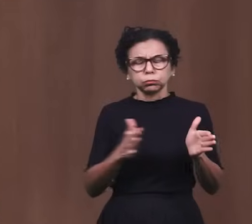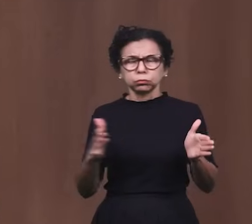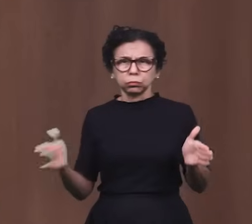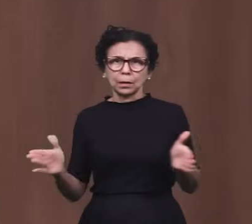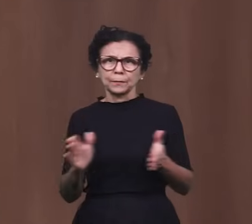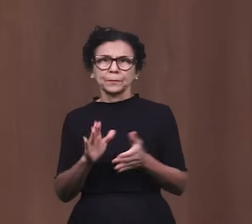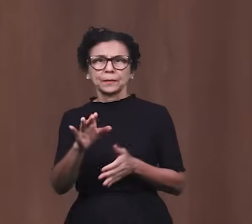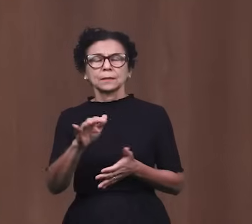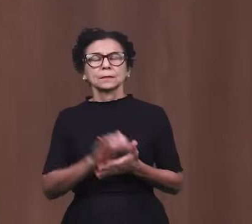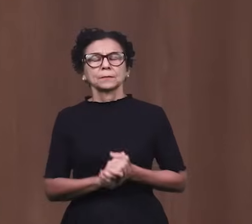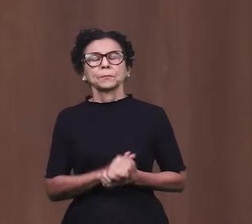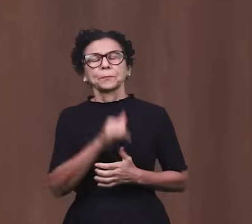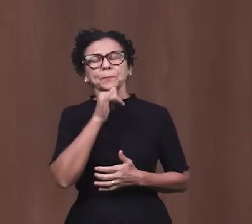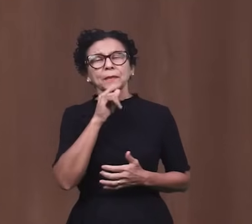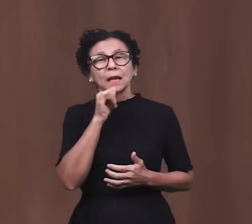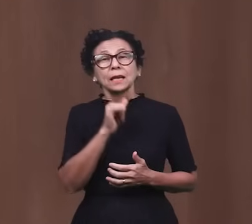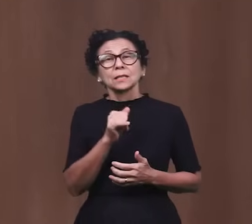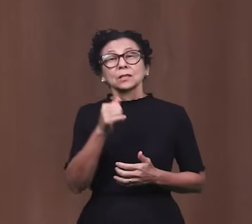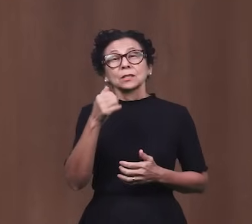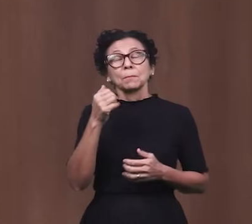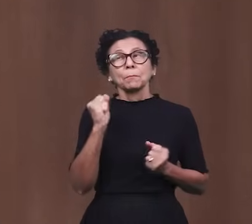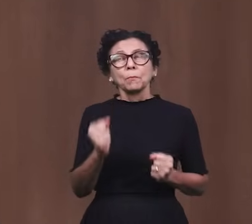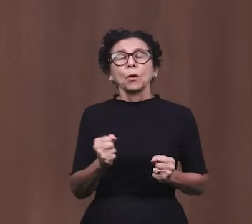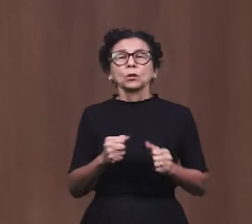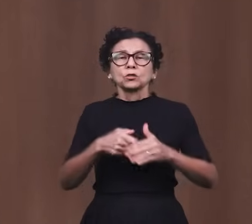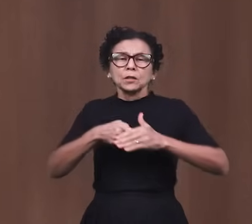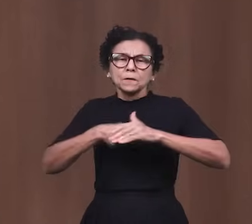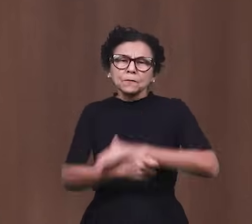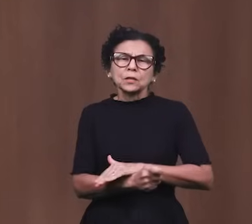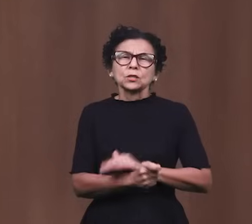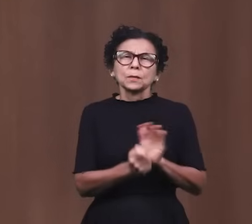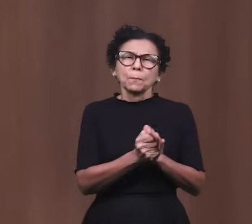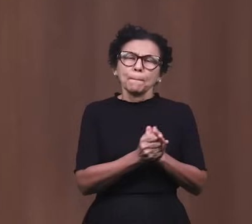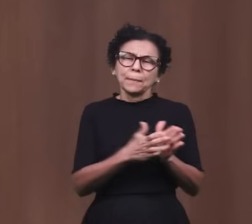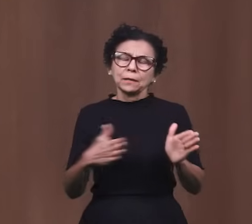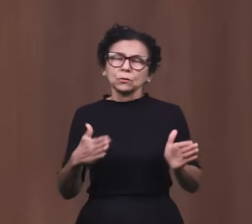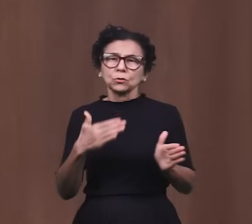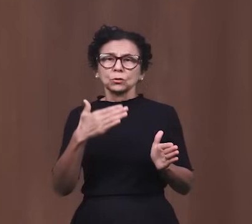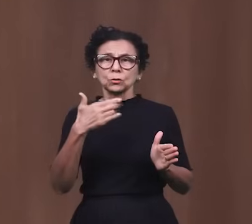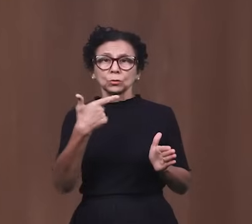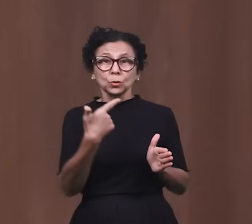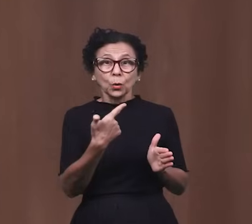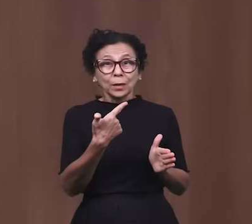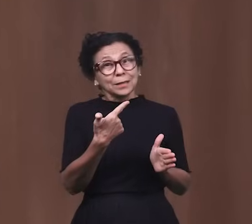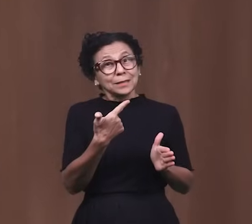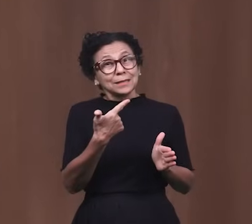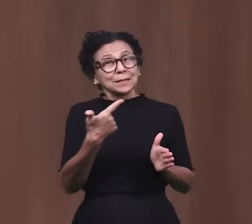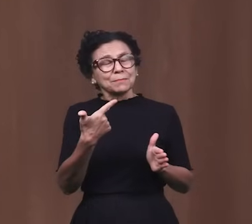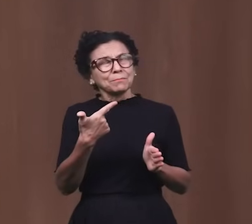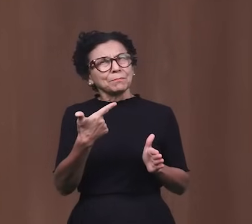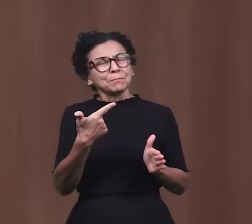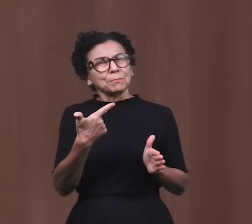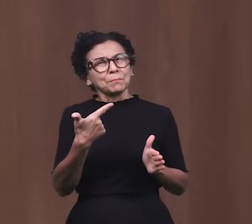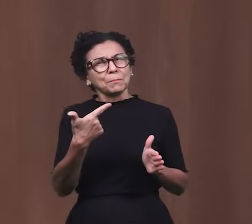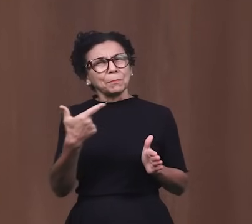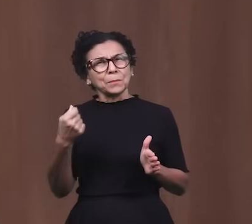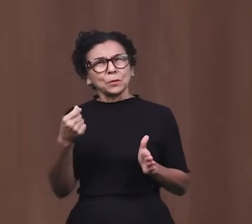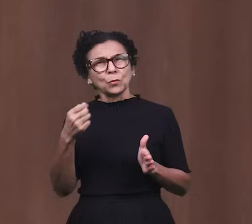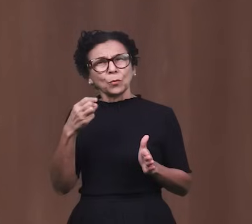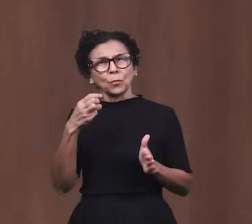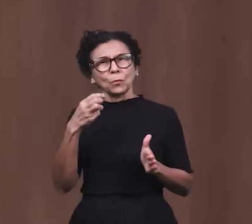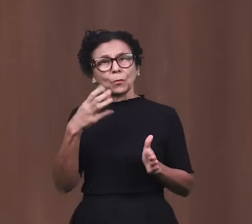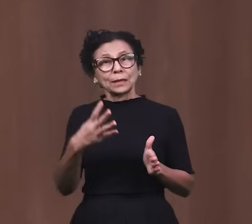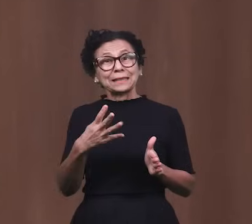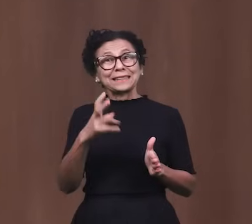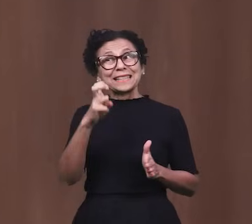IPCA+, 2045, 2055. Pense bem, nós estamos em 2024, pastor. 2045 são 21